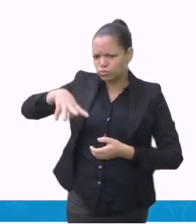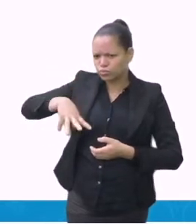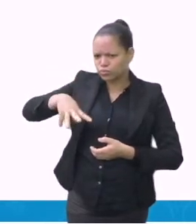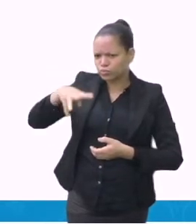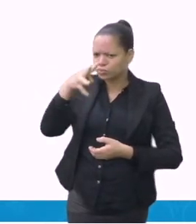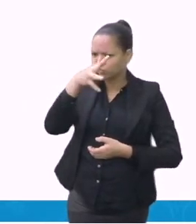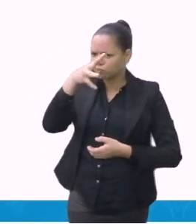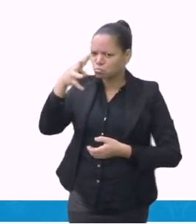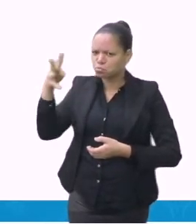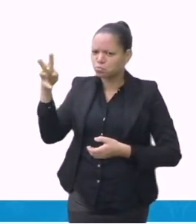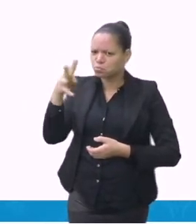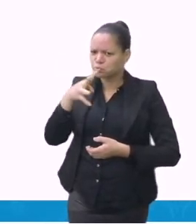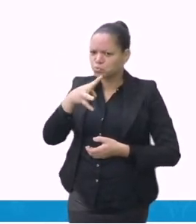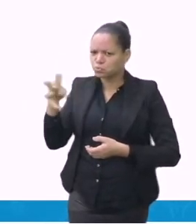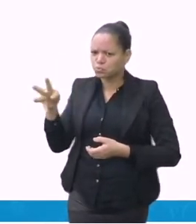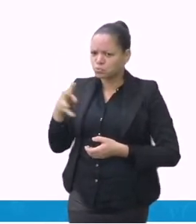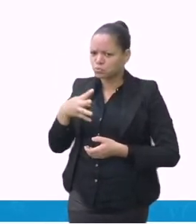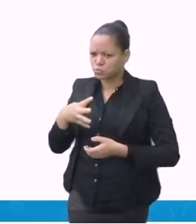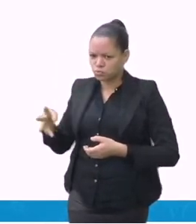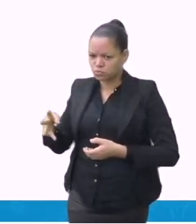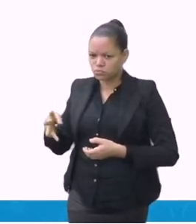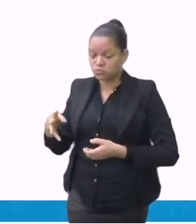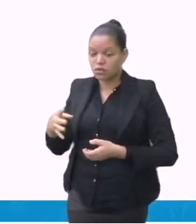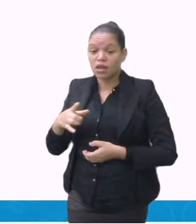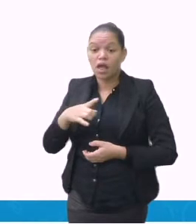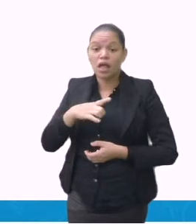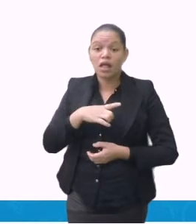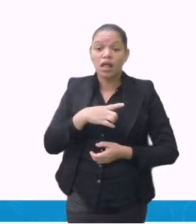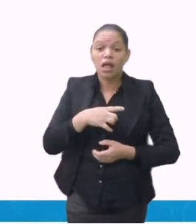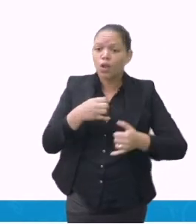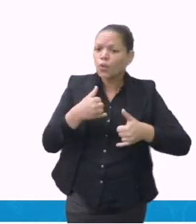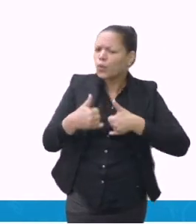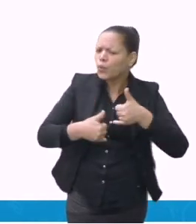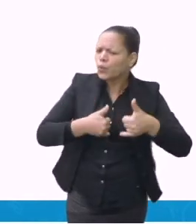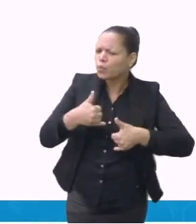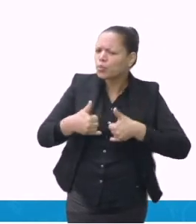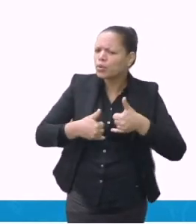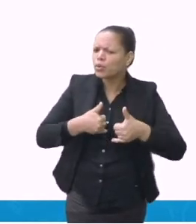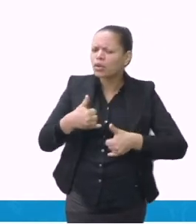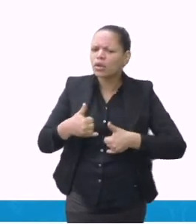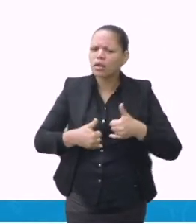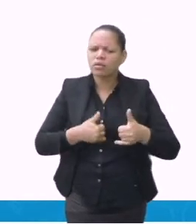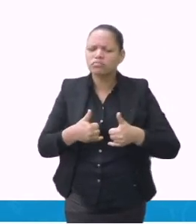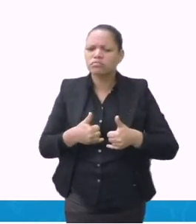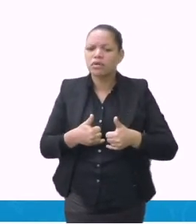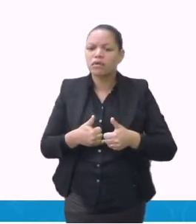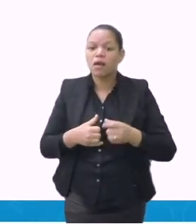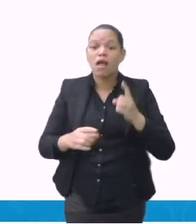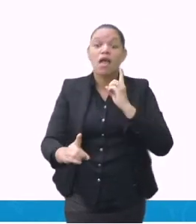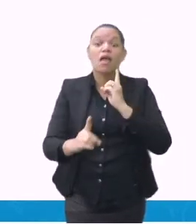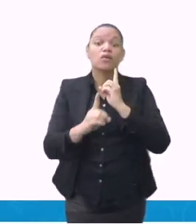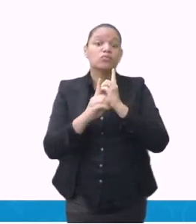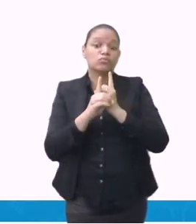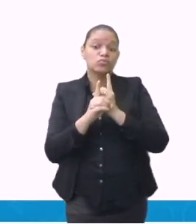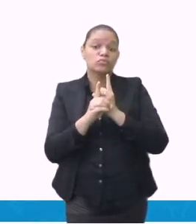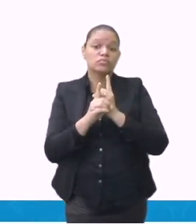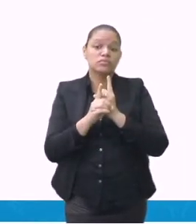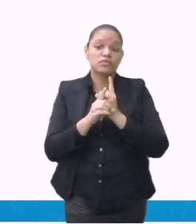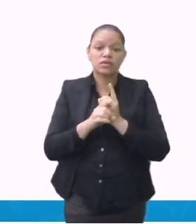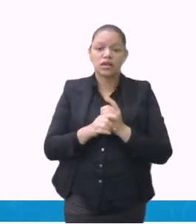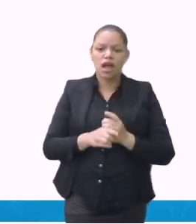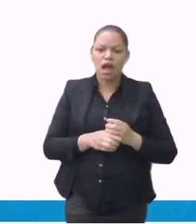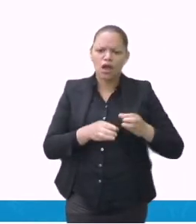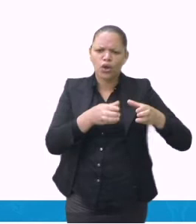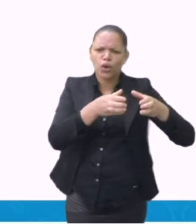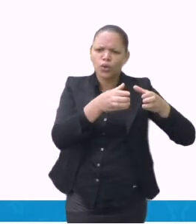alguns brinquedos, certo? E nós temos agora que localizar cada objeto desse. Antes de nós